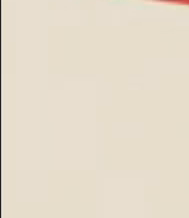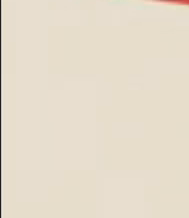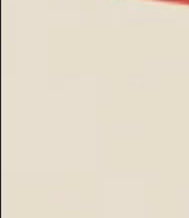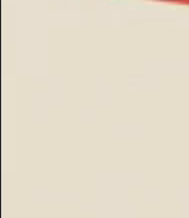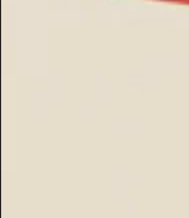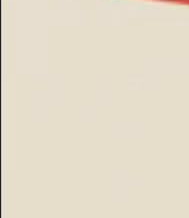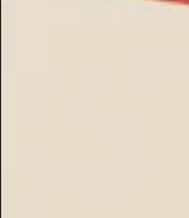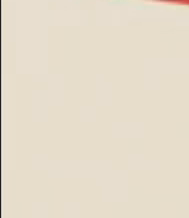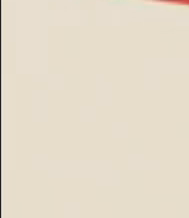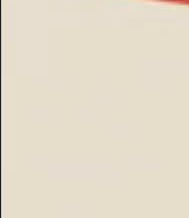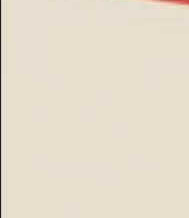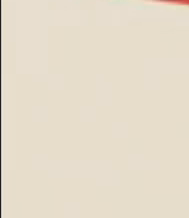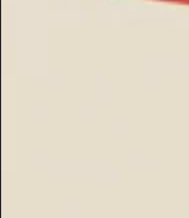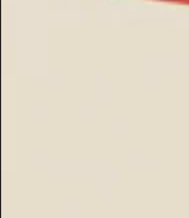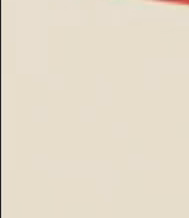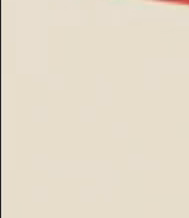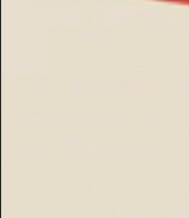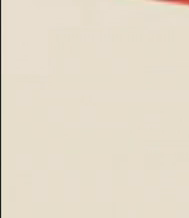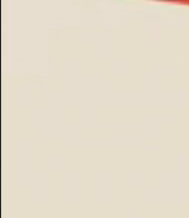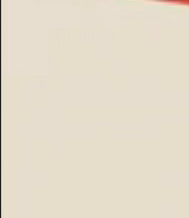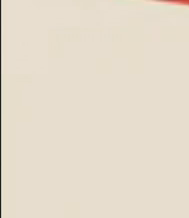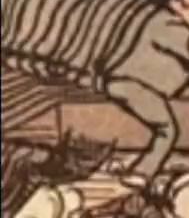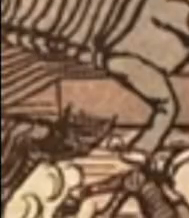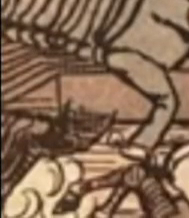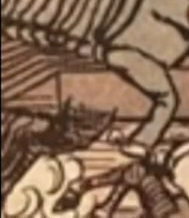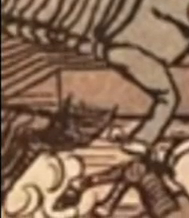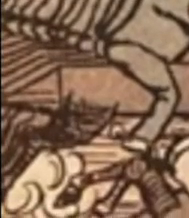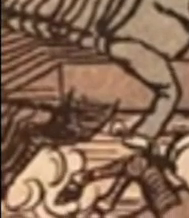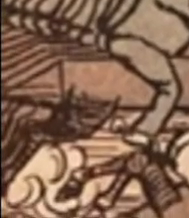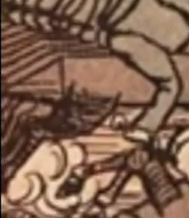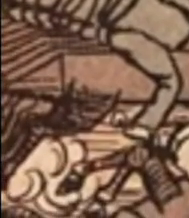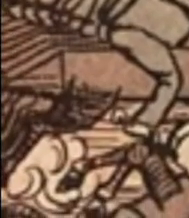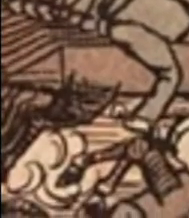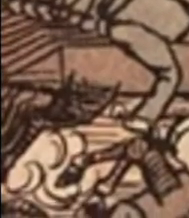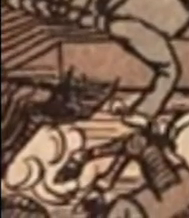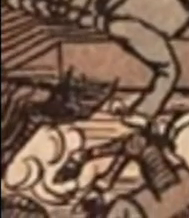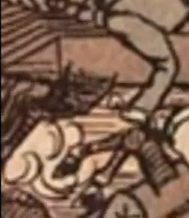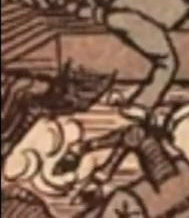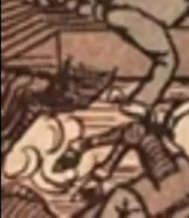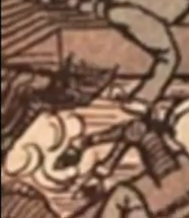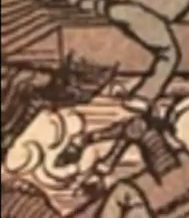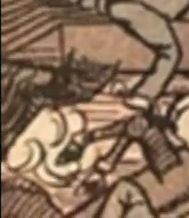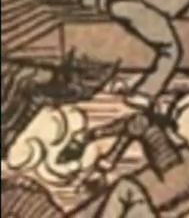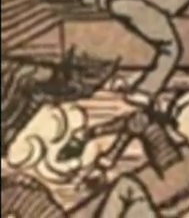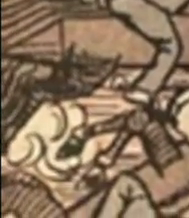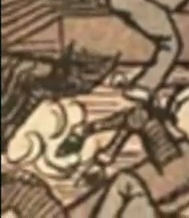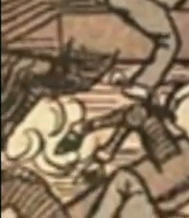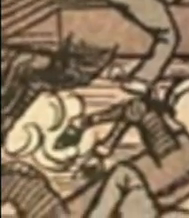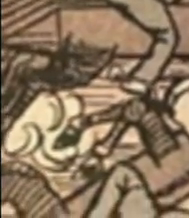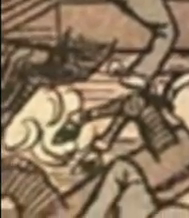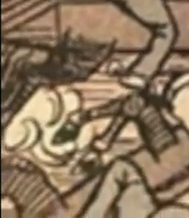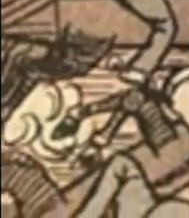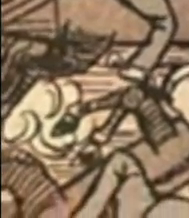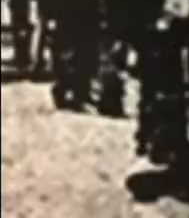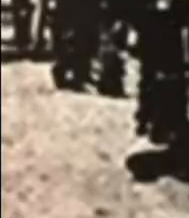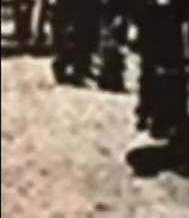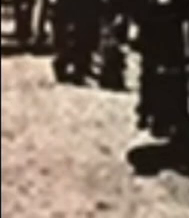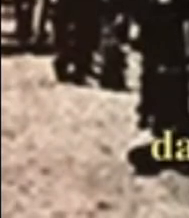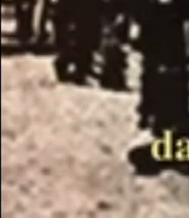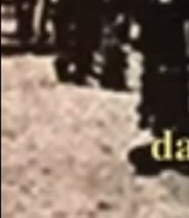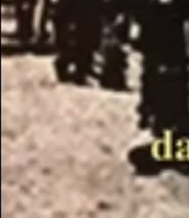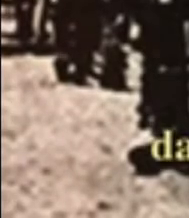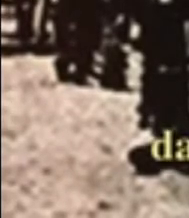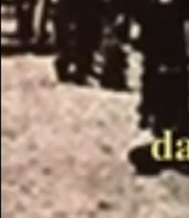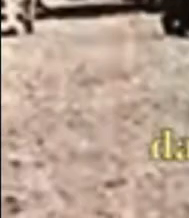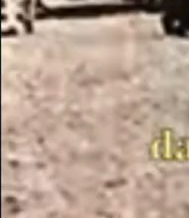da infectologia, Oswaldo Cruz. A obrigatoriedade da vacina não foi bem recebida pela população,